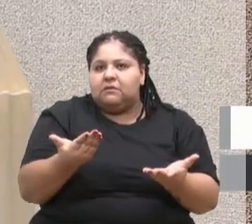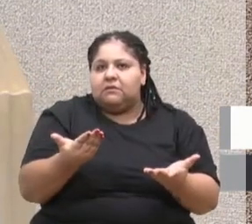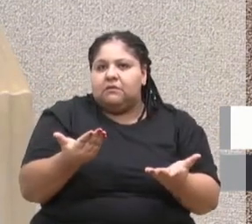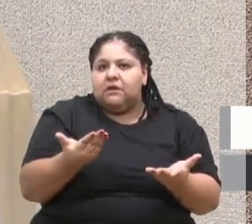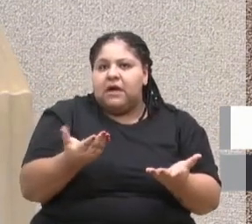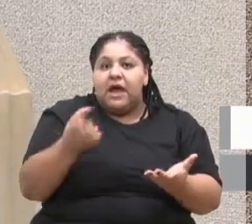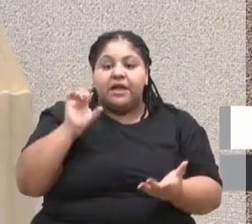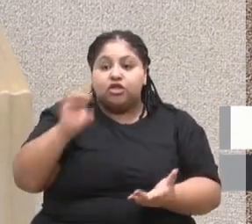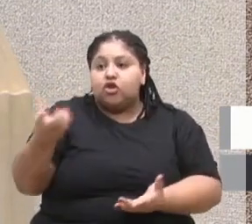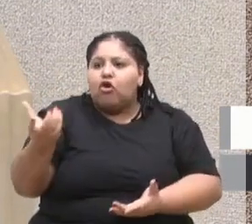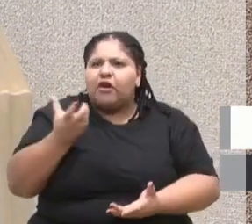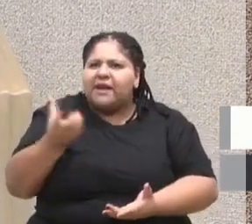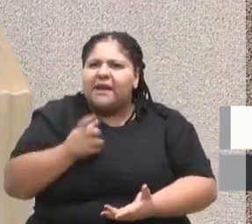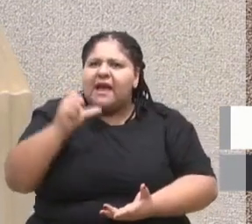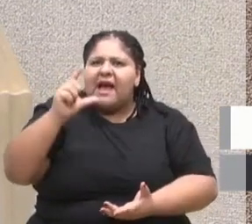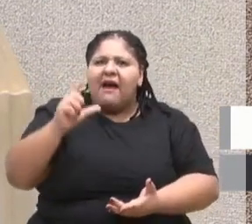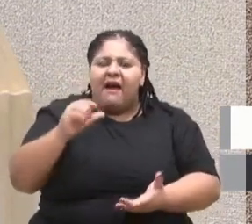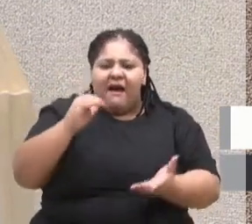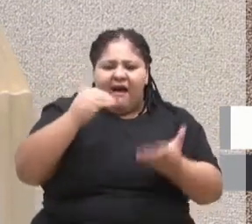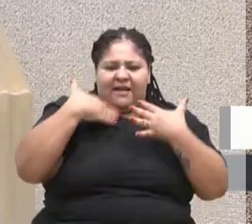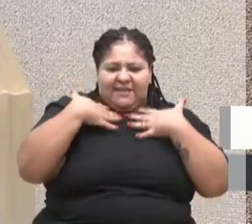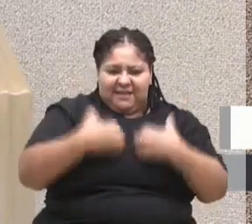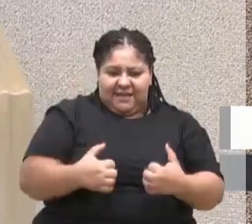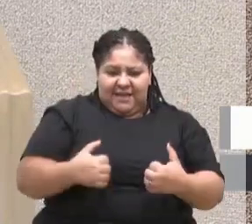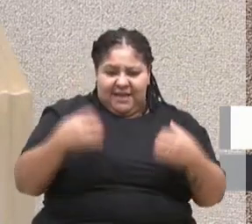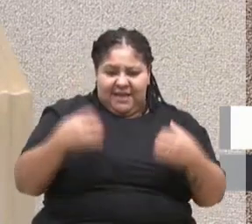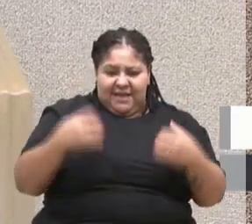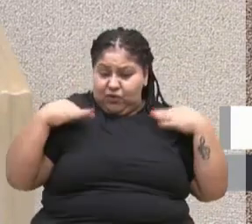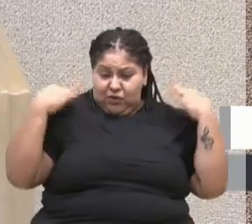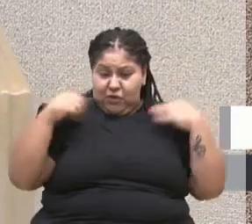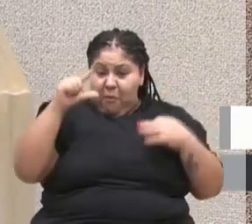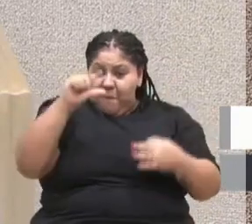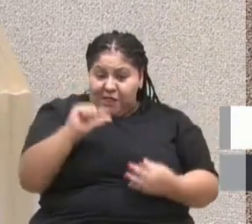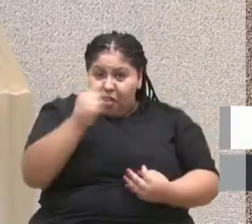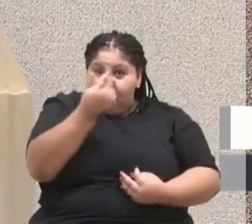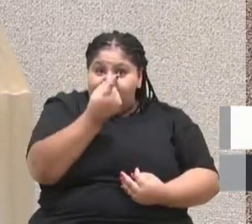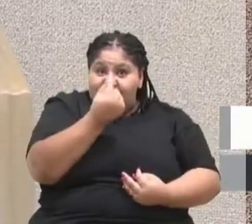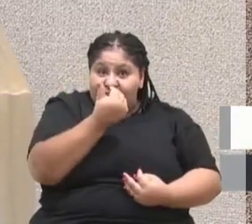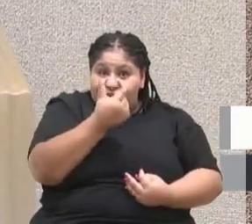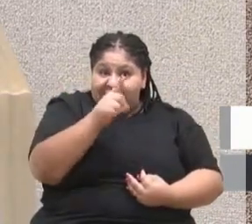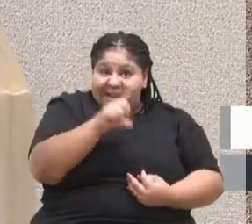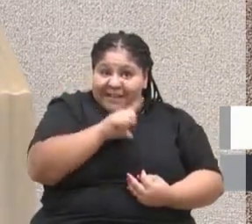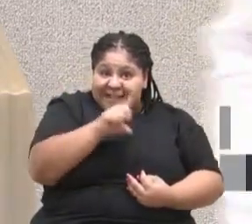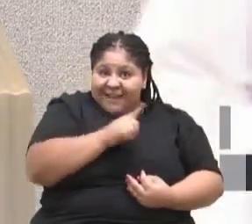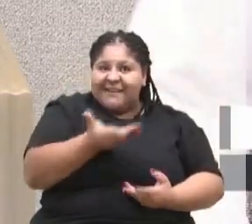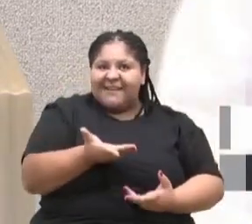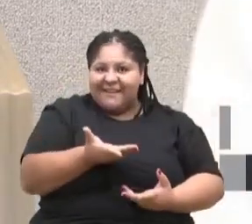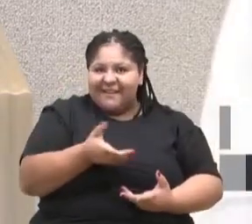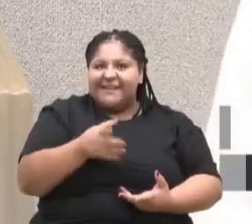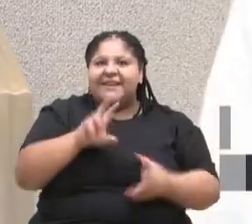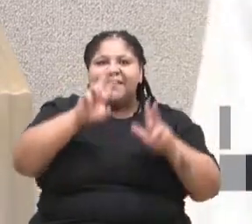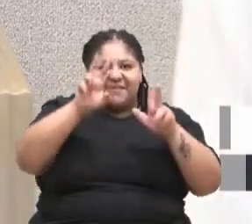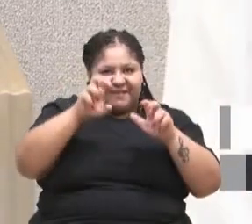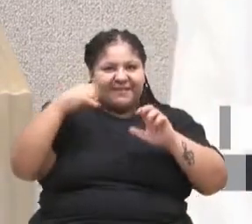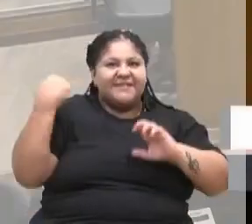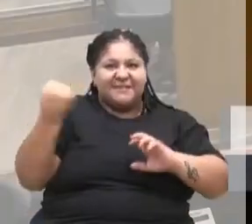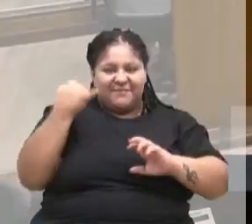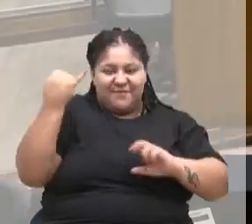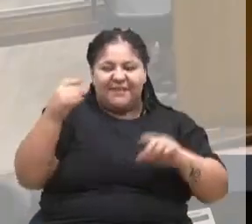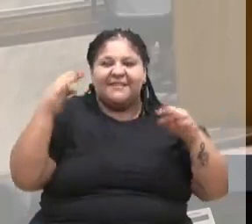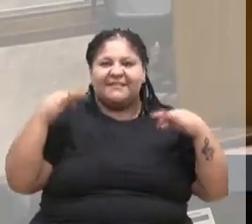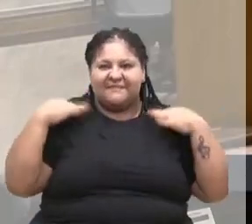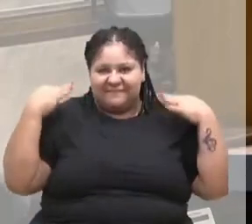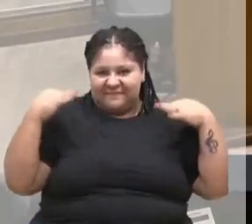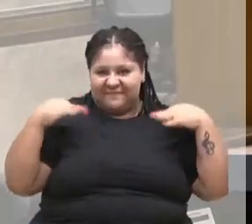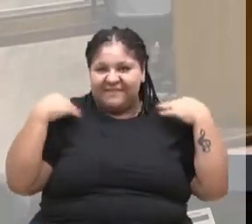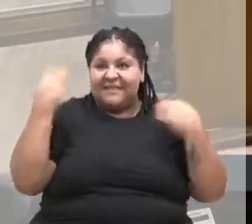tem, um dos menores orçamentos que tem nessa atual gestão. Então, realmente, o senhor traz um assunto muito importante para o turismo, que é a